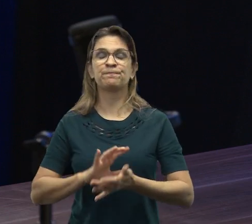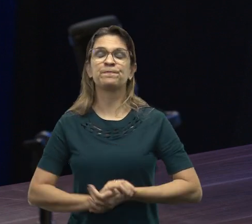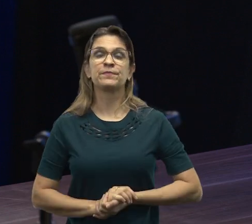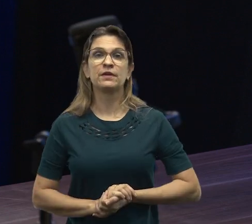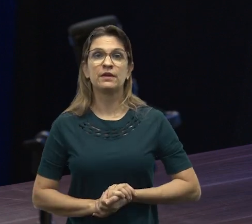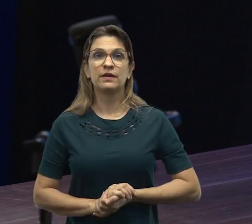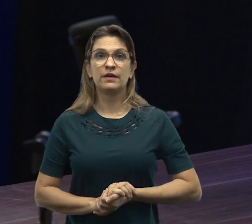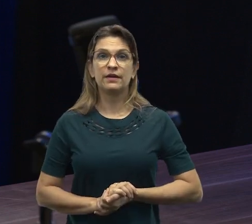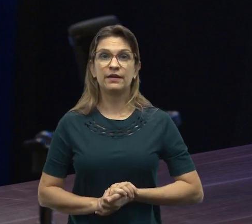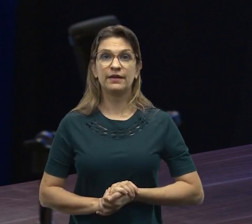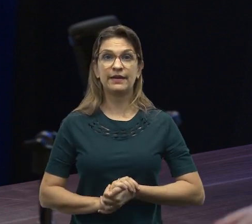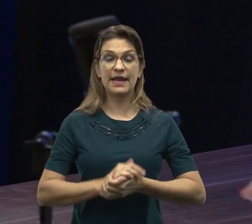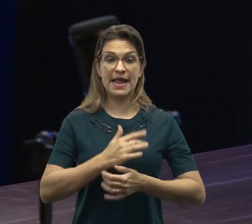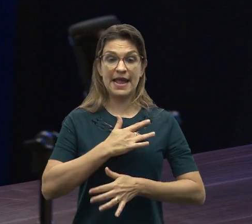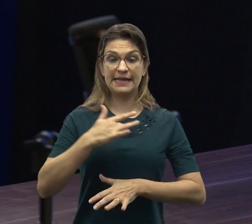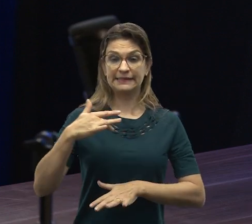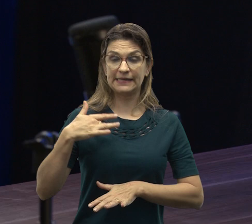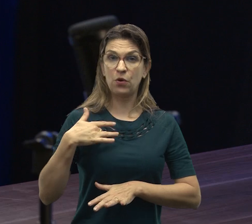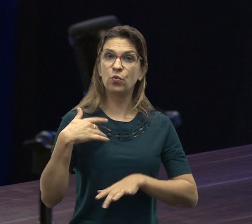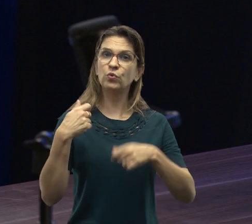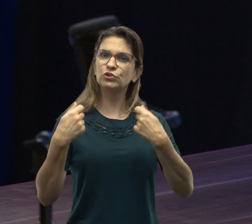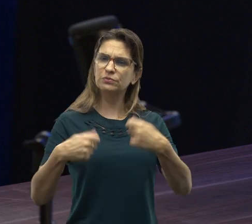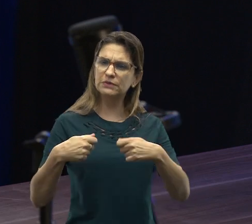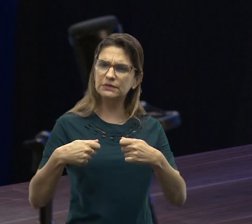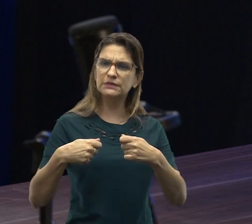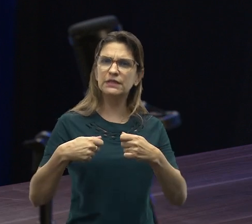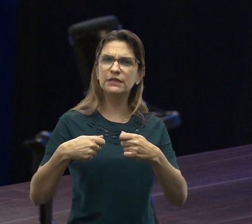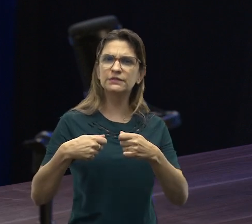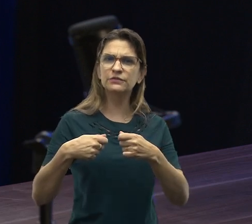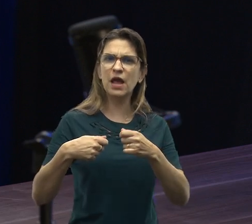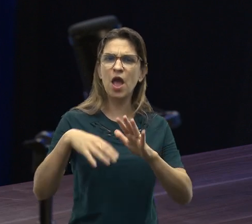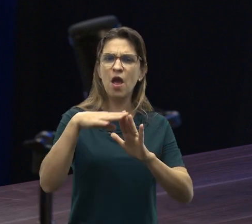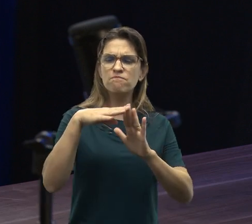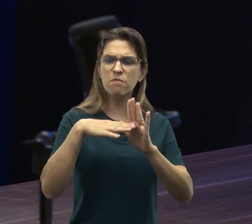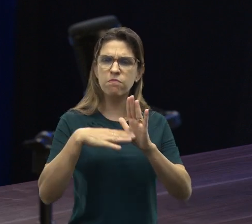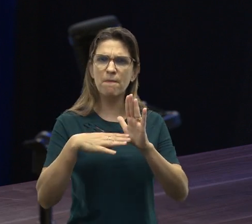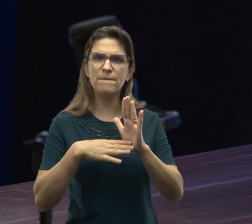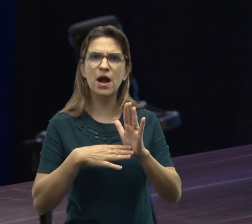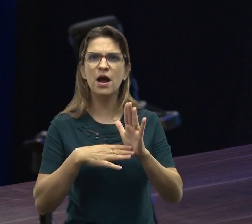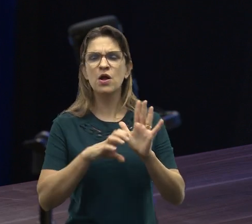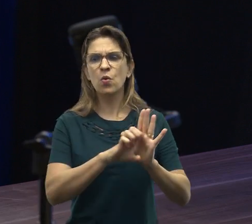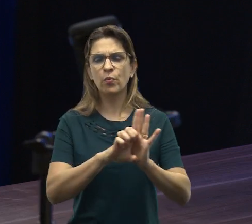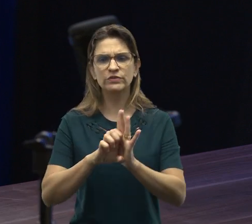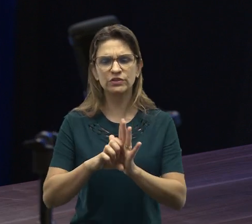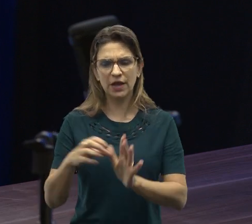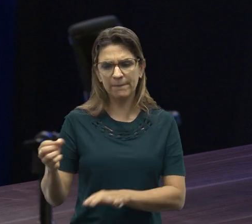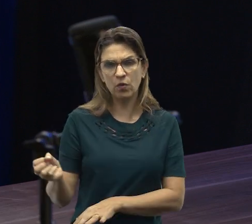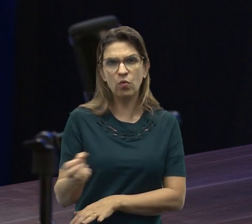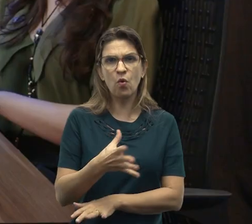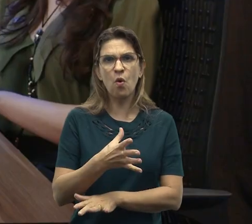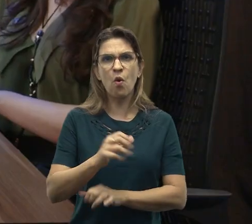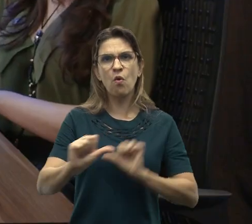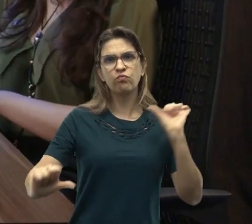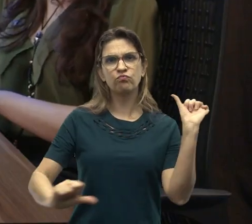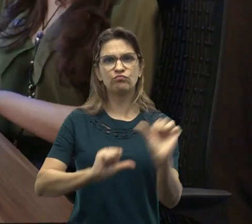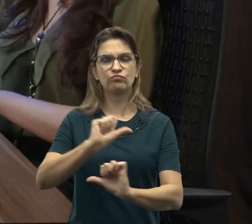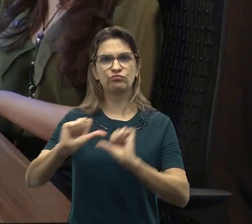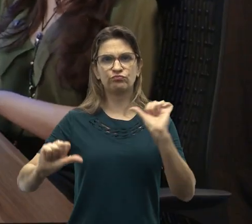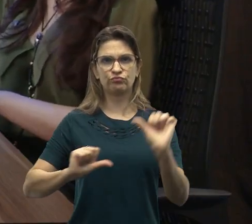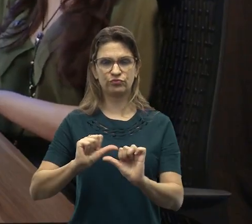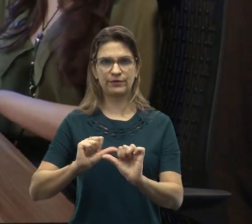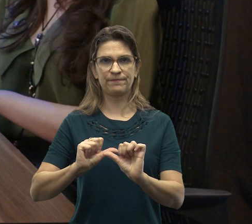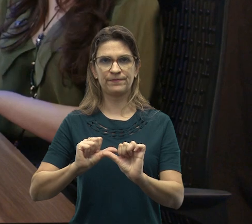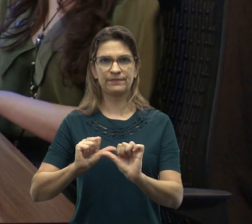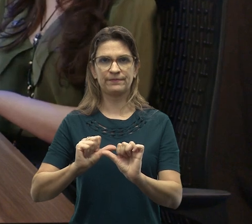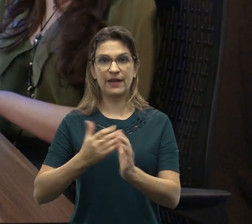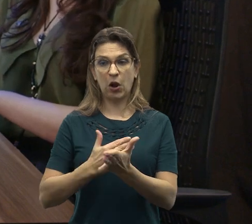resetar a saúde, o modelo de saúde que nós temos implementado nos últimos anos e realmente pensar no novo modelo de saúde. Tem que